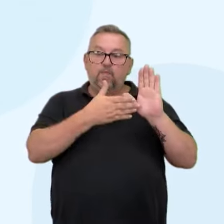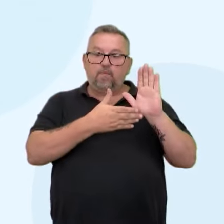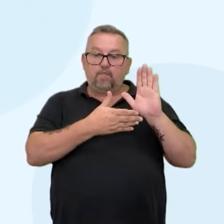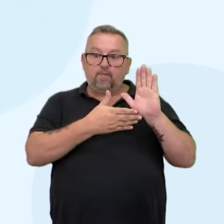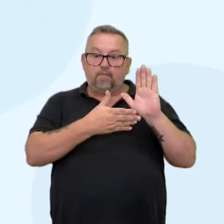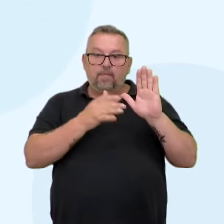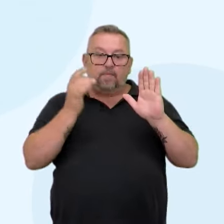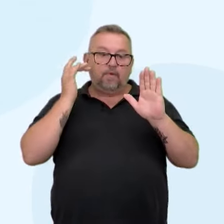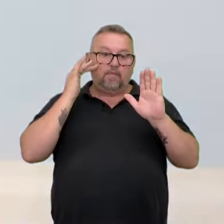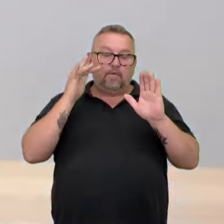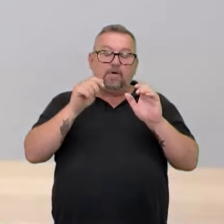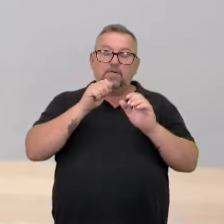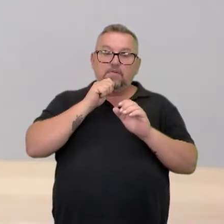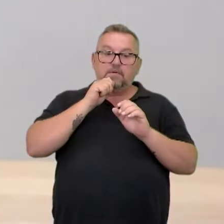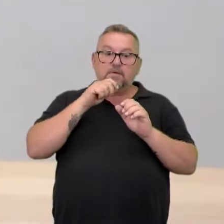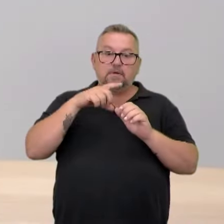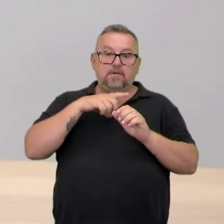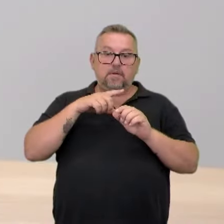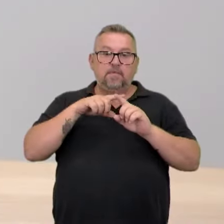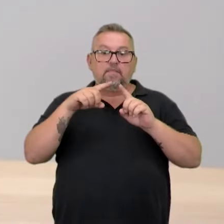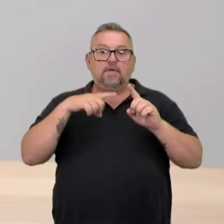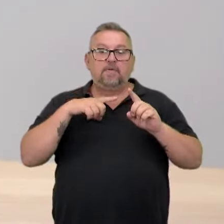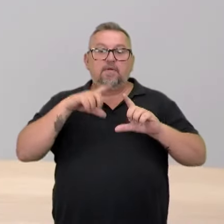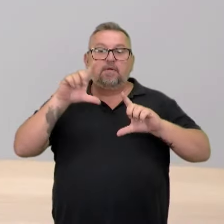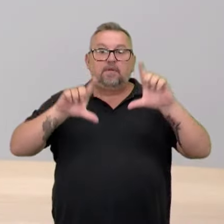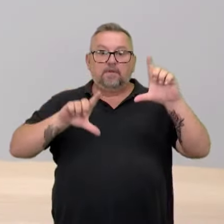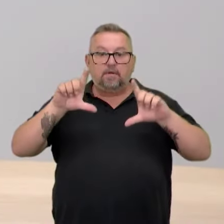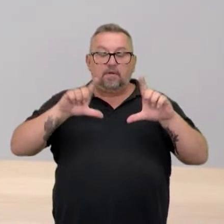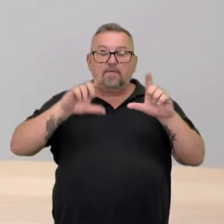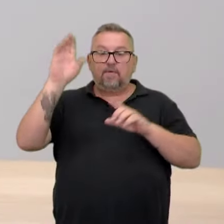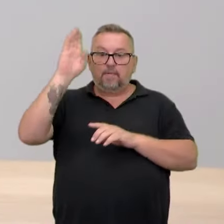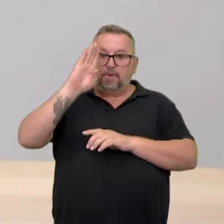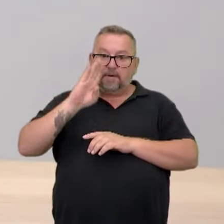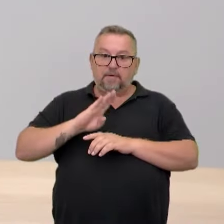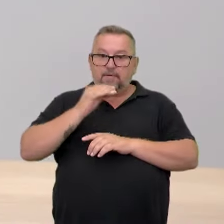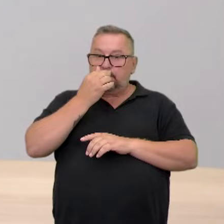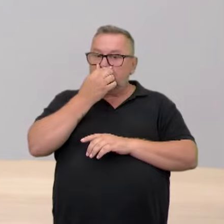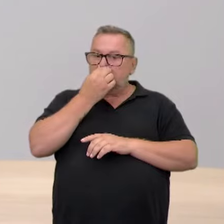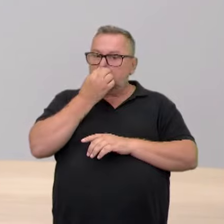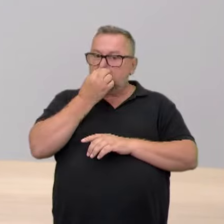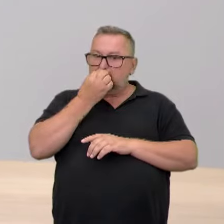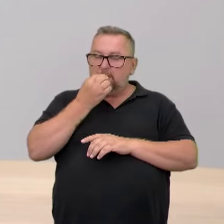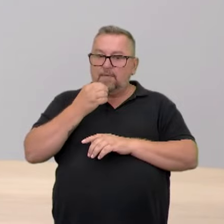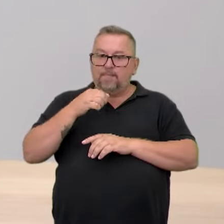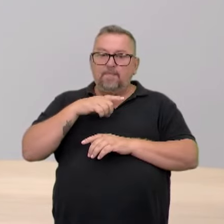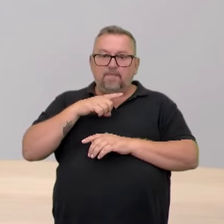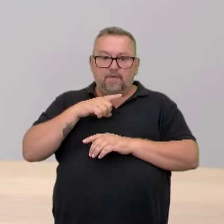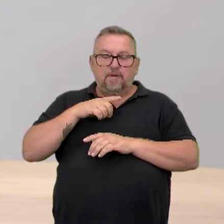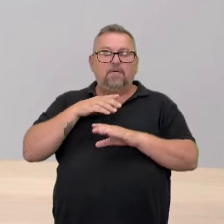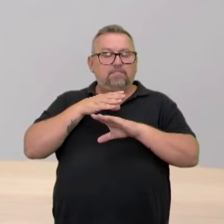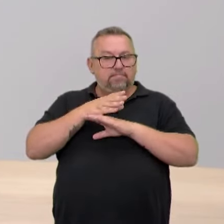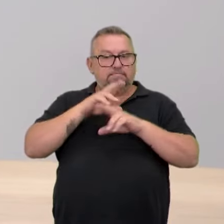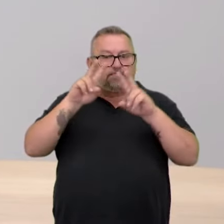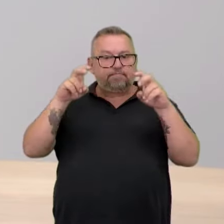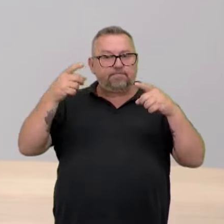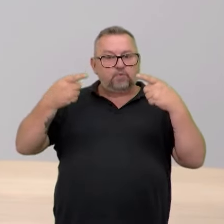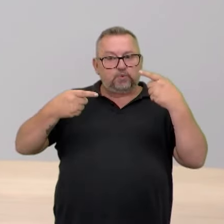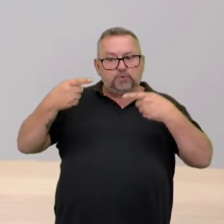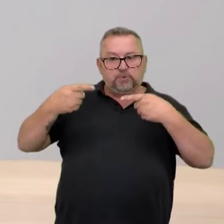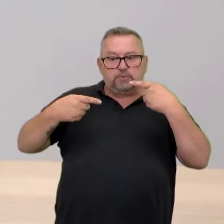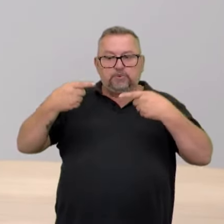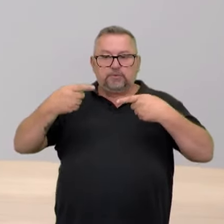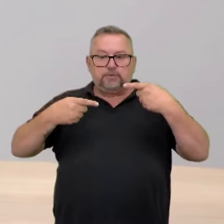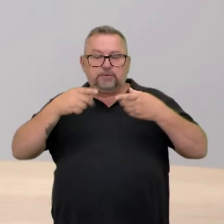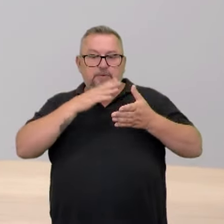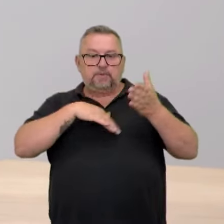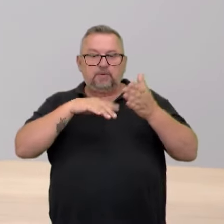não sei se tem ainda, mas tinha na TV Brasil, tá? Eles veiculavam um programa, e aí nesse programa eles debatiam assuntos, traziam jornalistas de